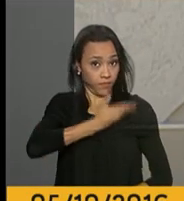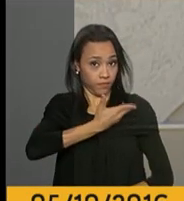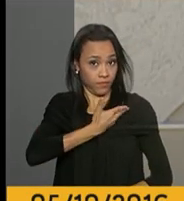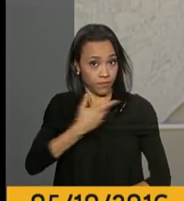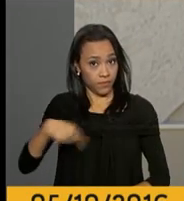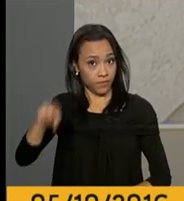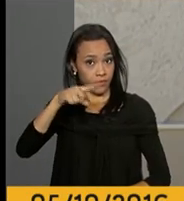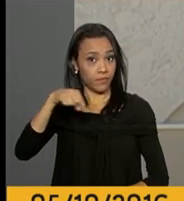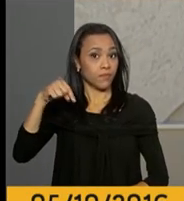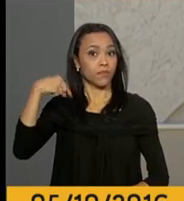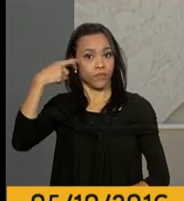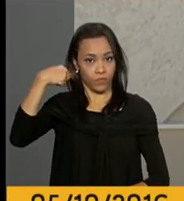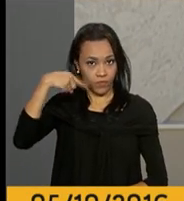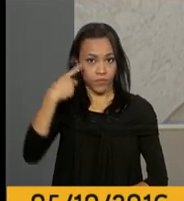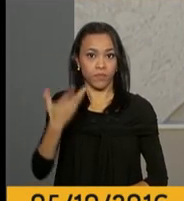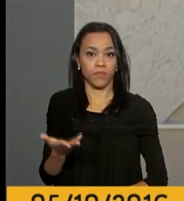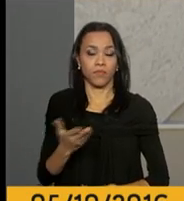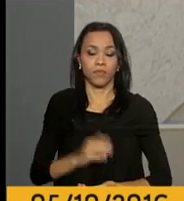ah